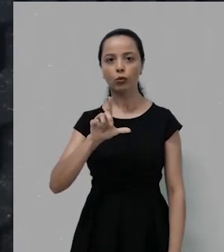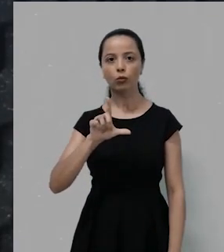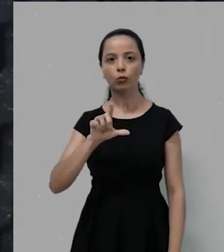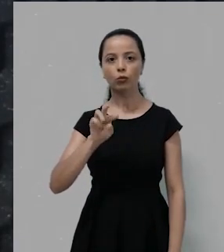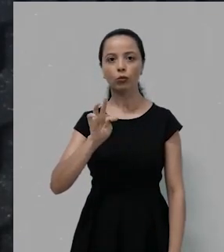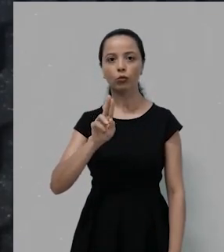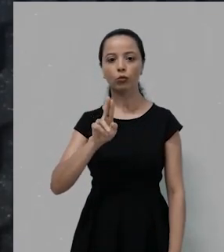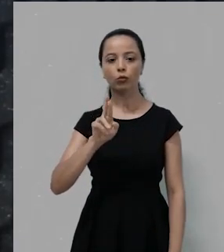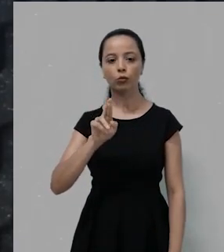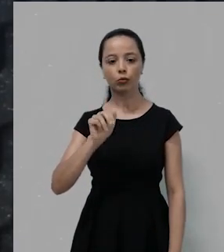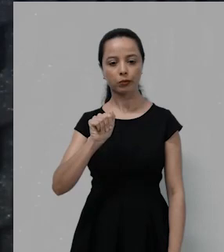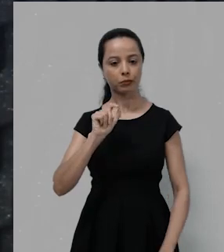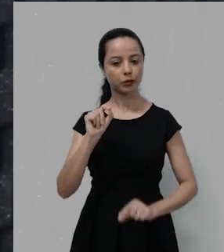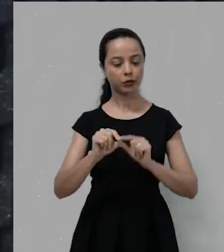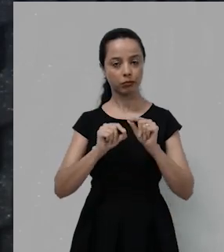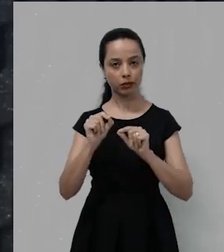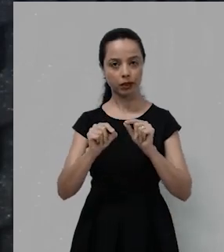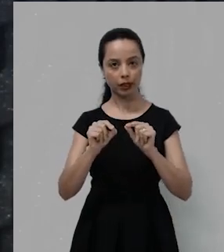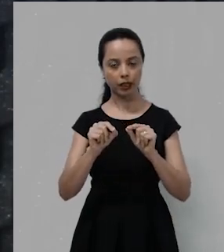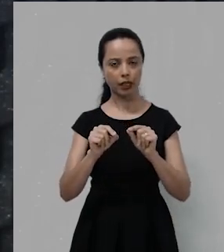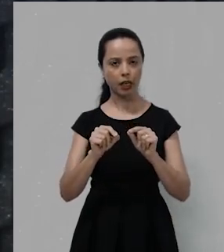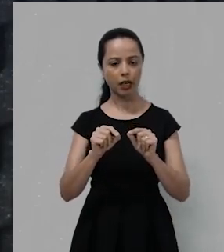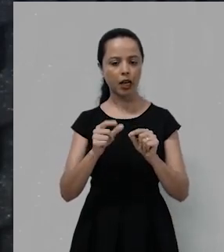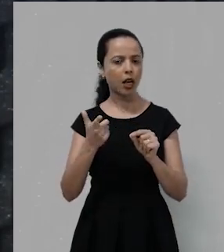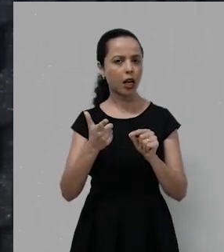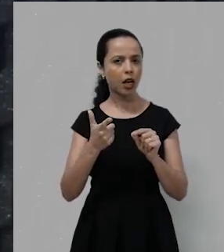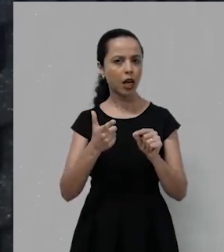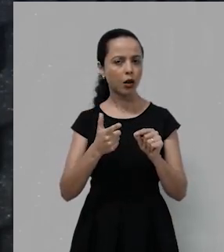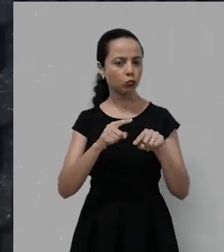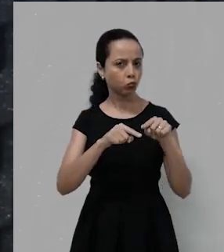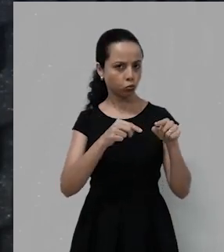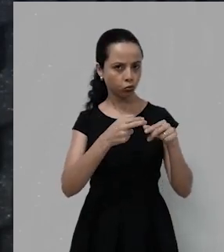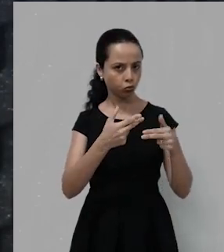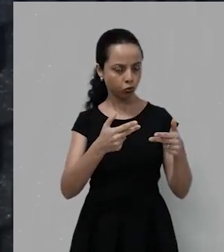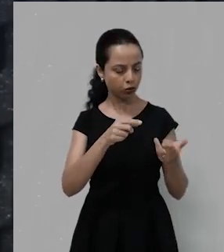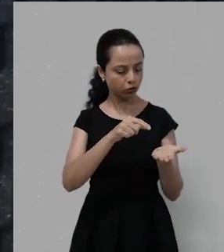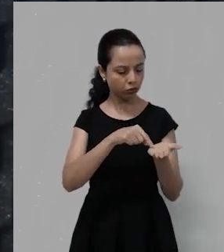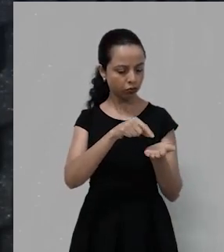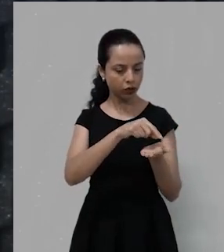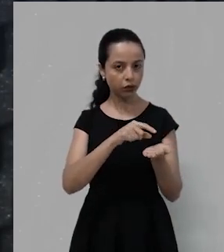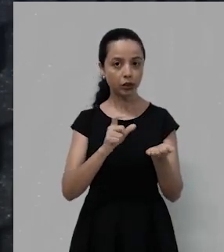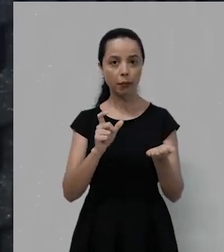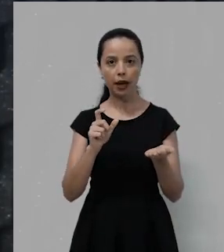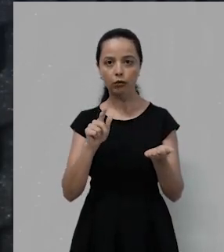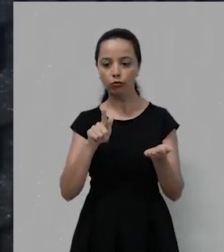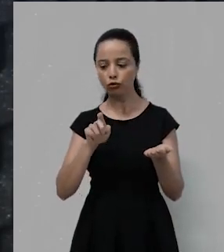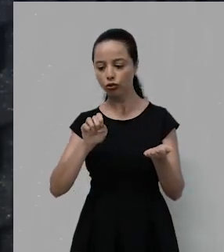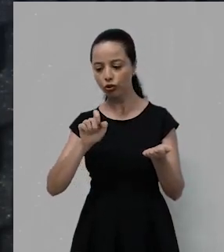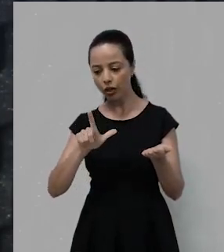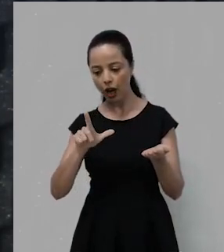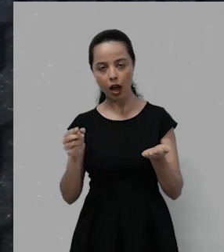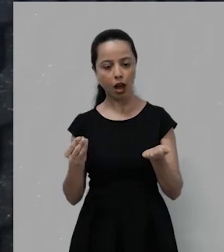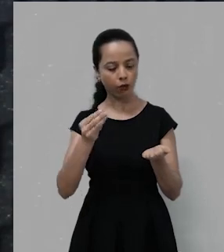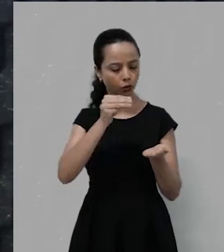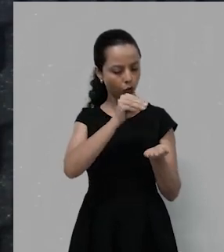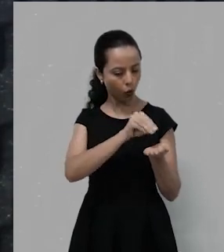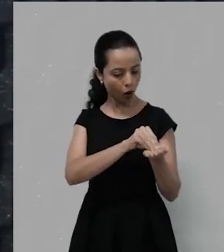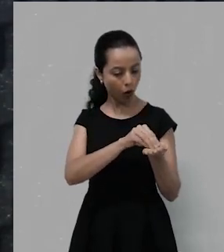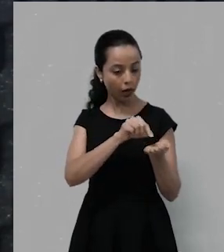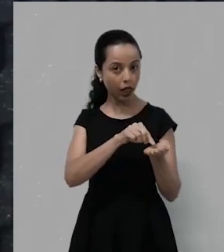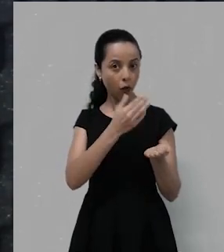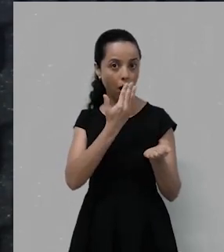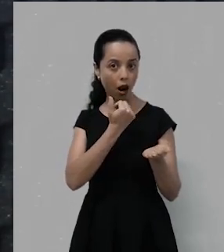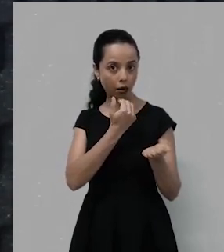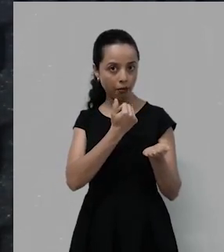é um recipiente, por exemplo, onde você coloca um gel. Esse gel ele vai servir de alimento ali para bactérias que